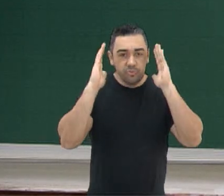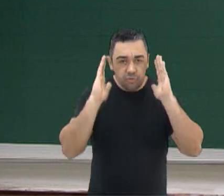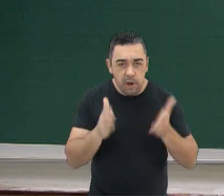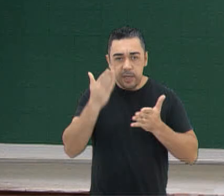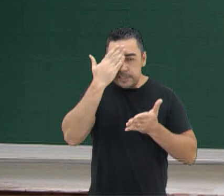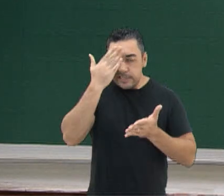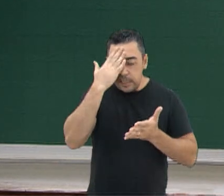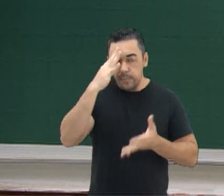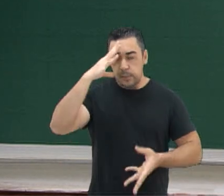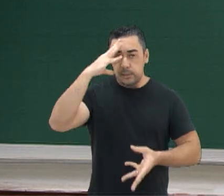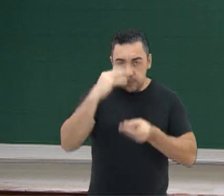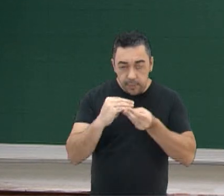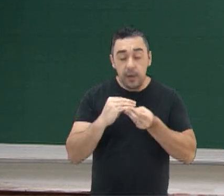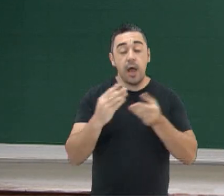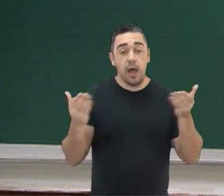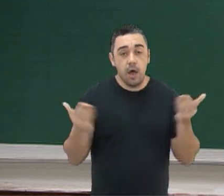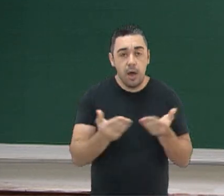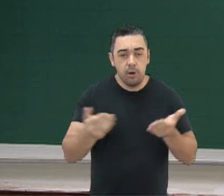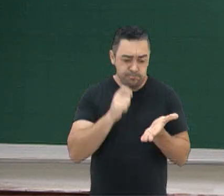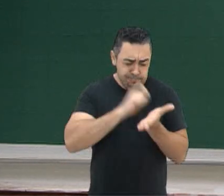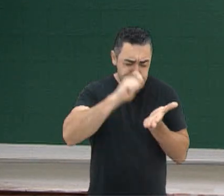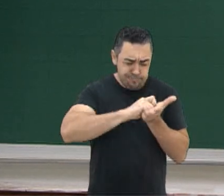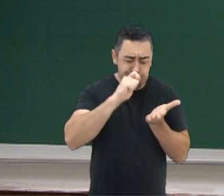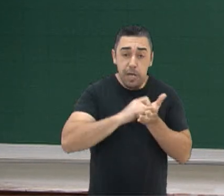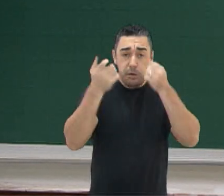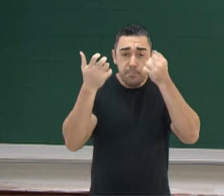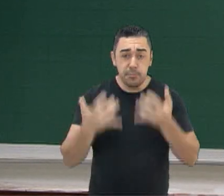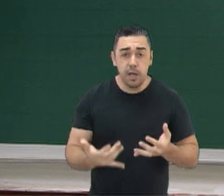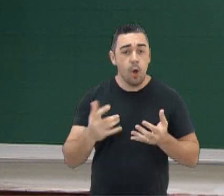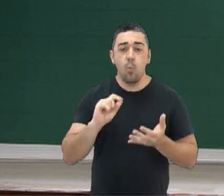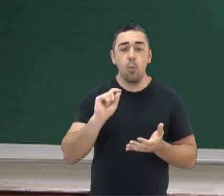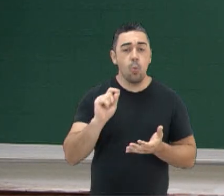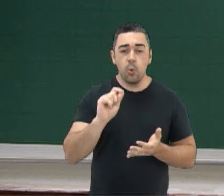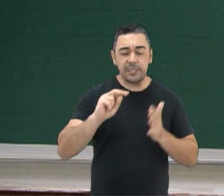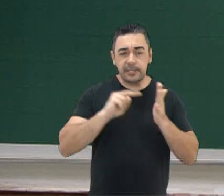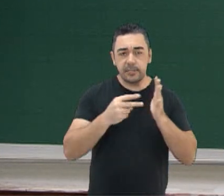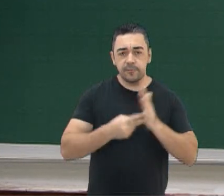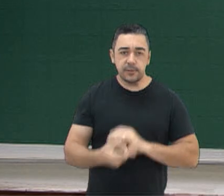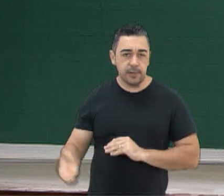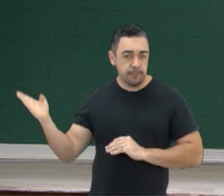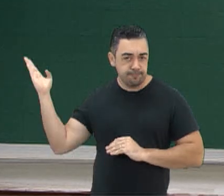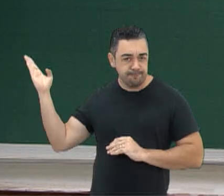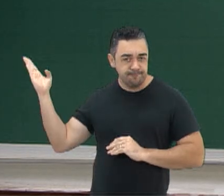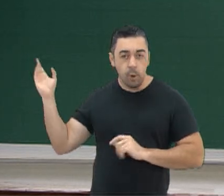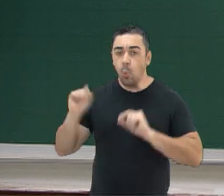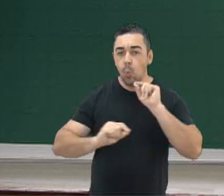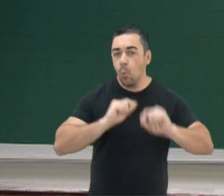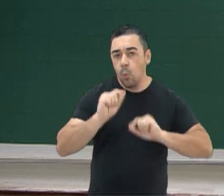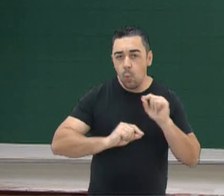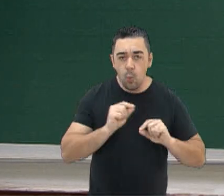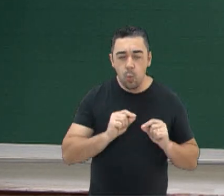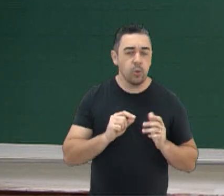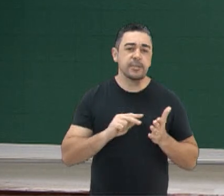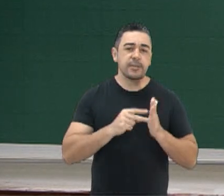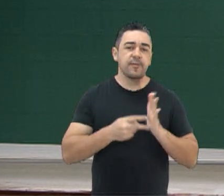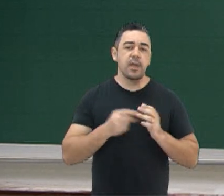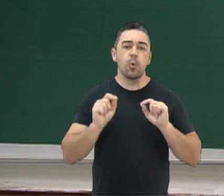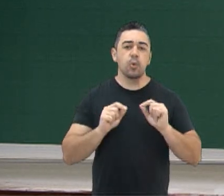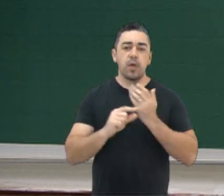da interpretação até agora e escrever o que representa, o que é que o artista